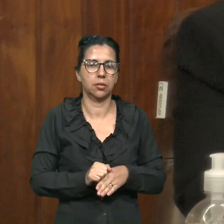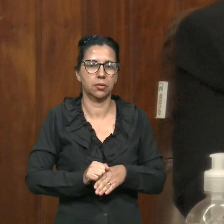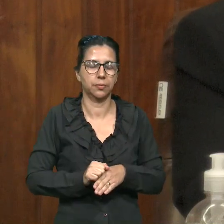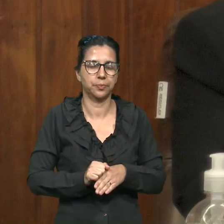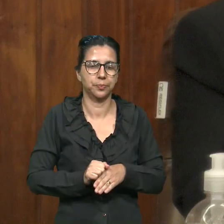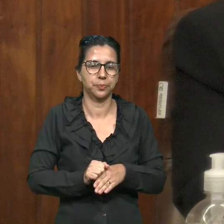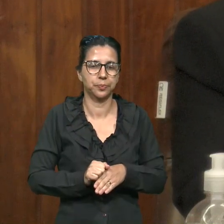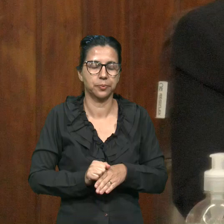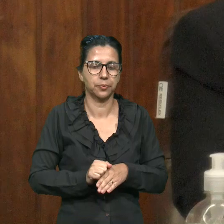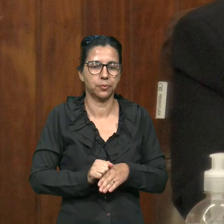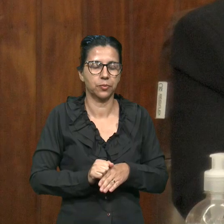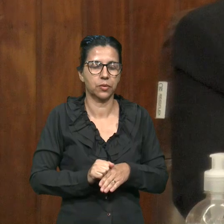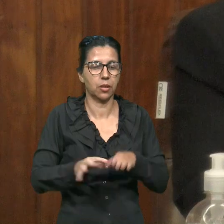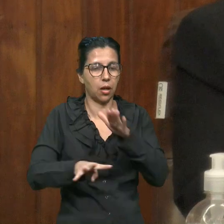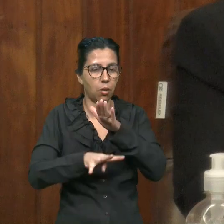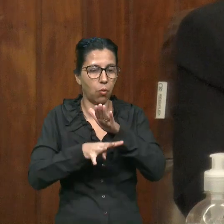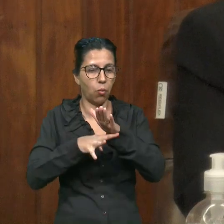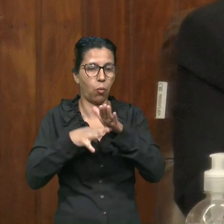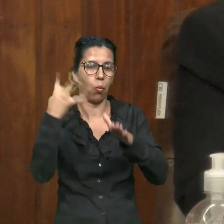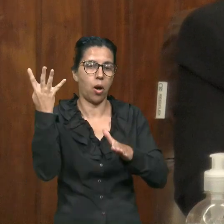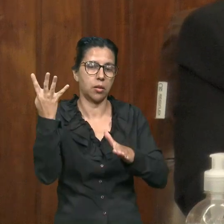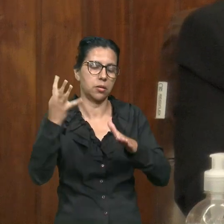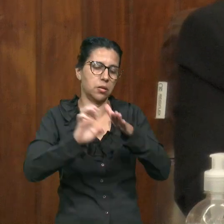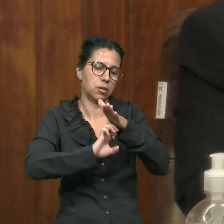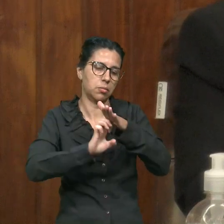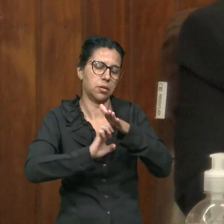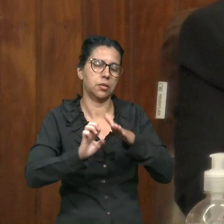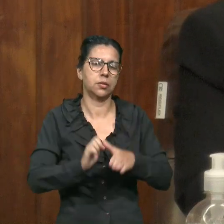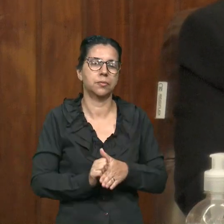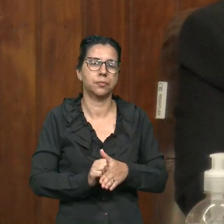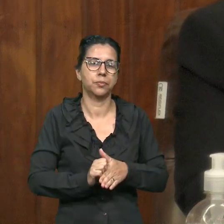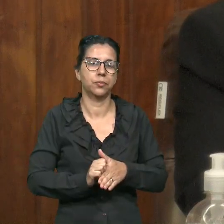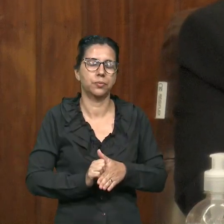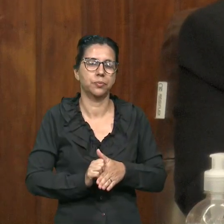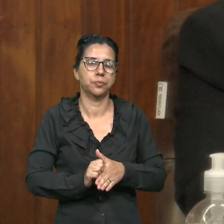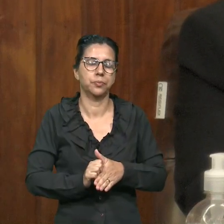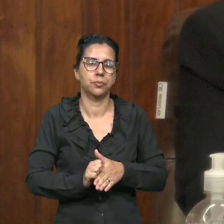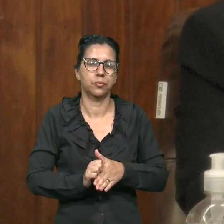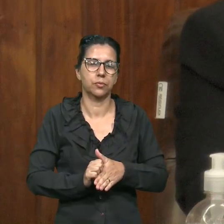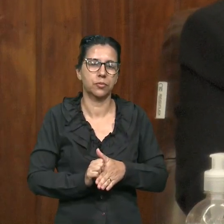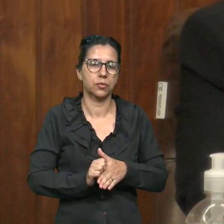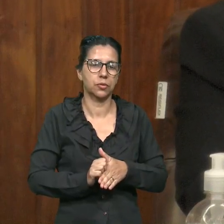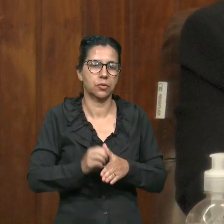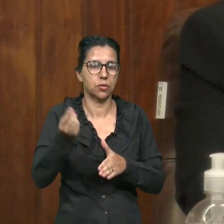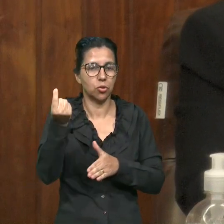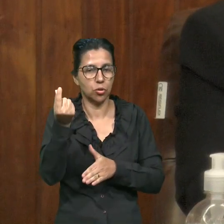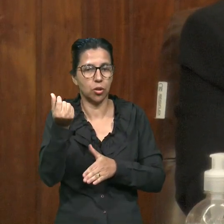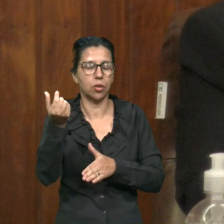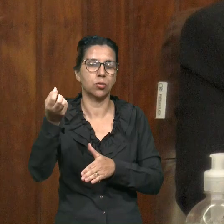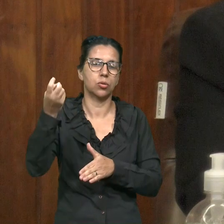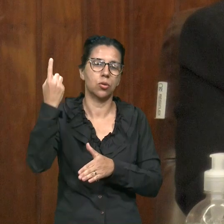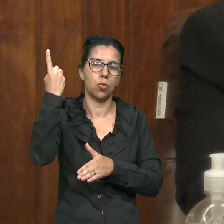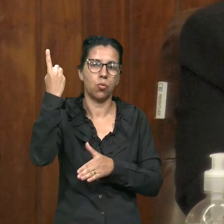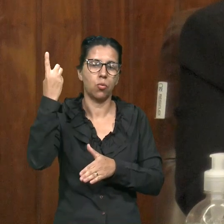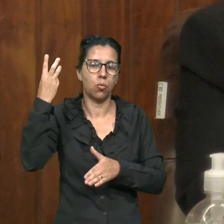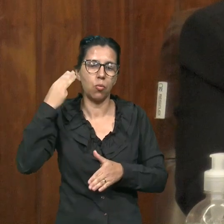R$ 1.057.486,19. Finalmente, a quarta empresa participante, VL Cavina Júnior EPP, apresentou o valor de